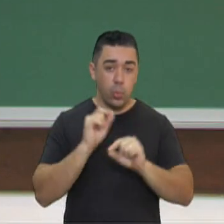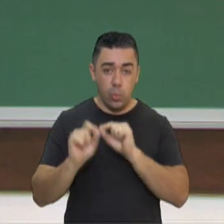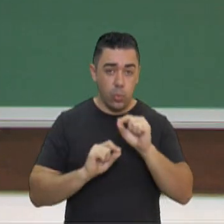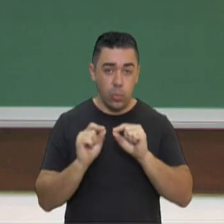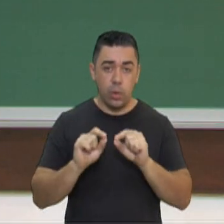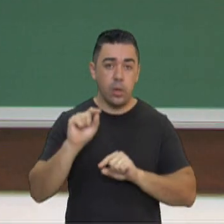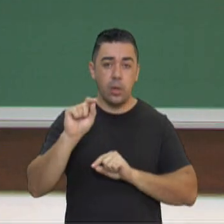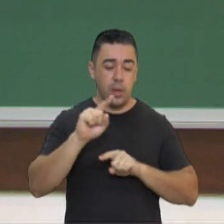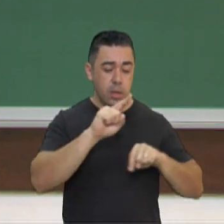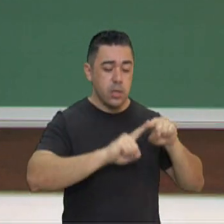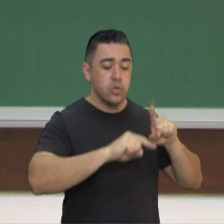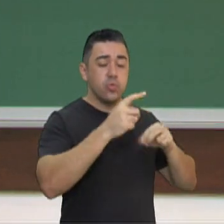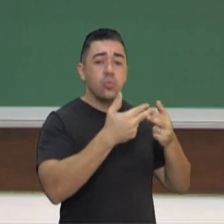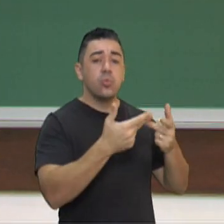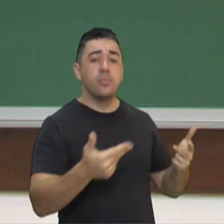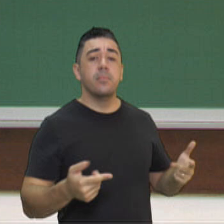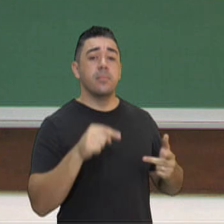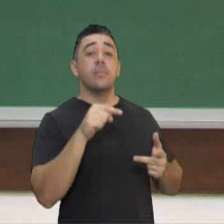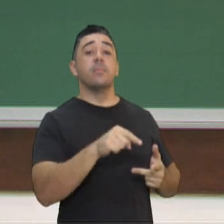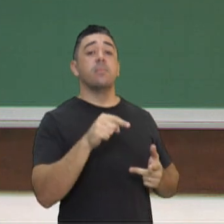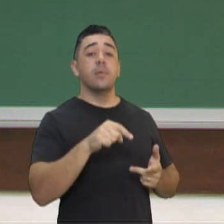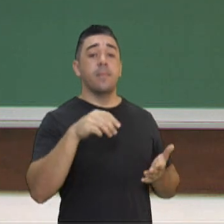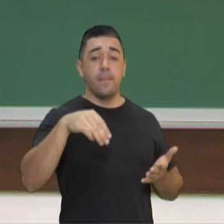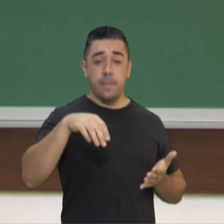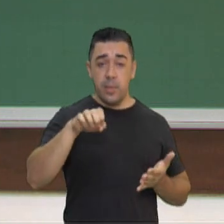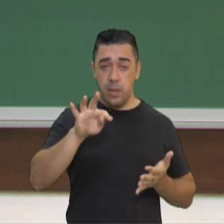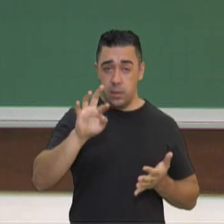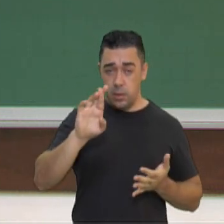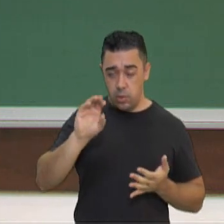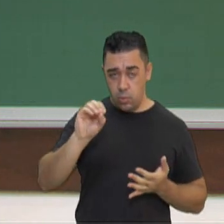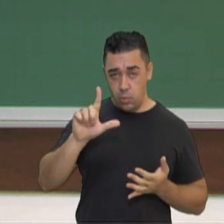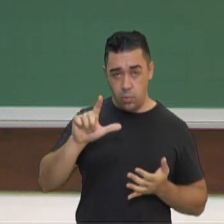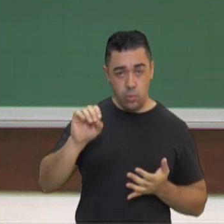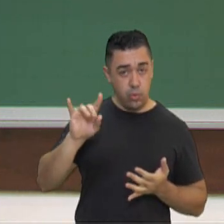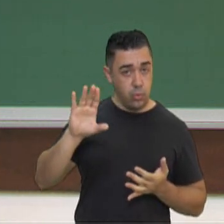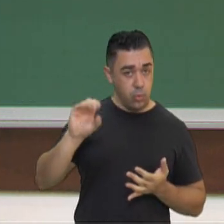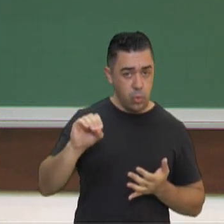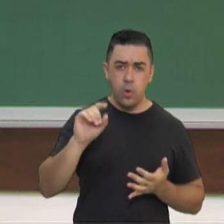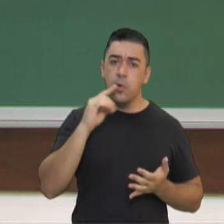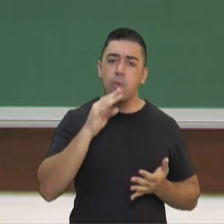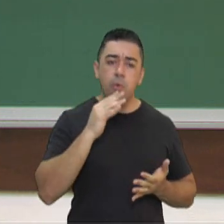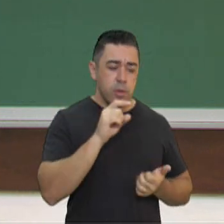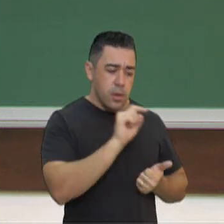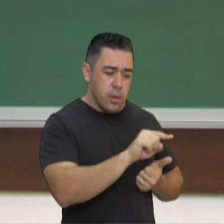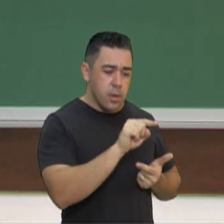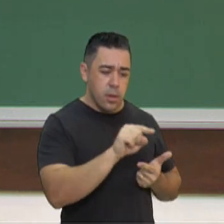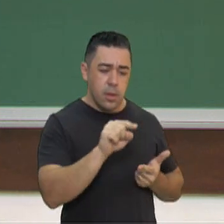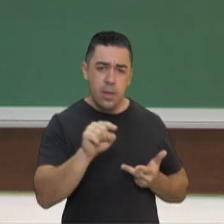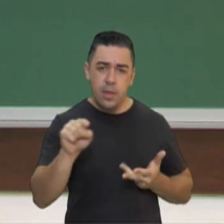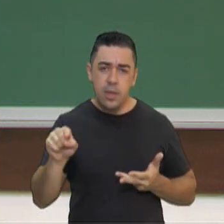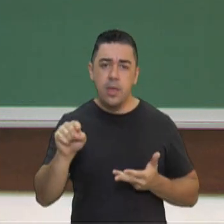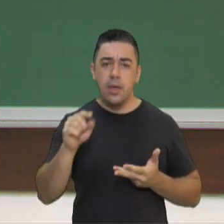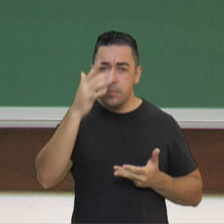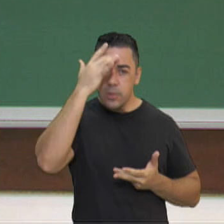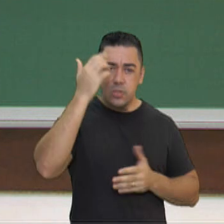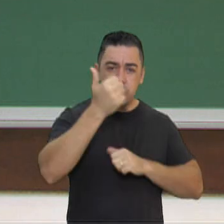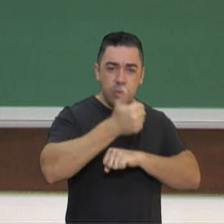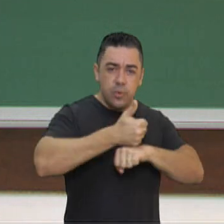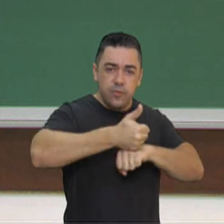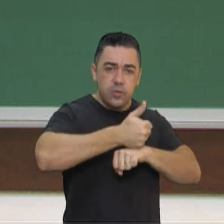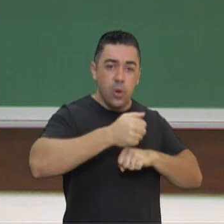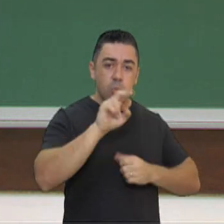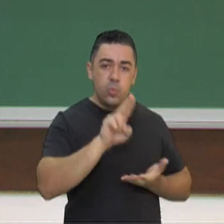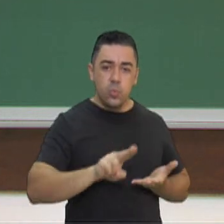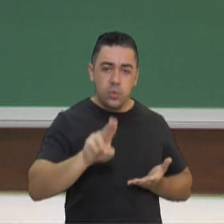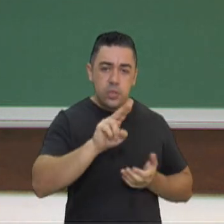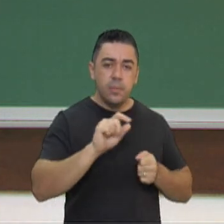os instrumentos meteorológicos. Ou seja, a gente vai conhecer que equipamentos os meteorologistas usam